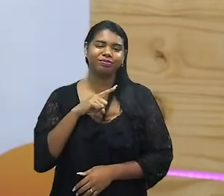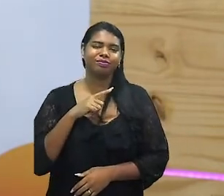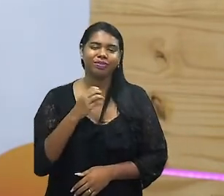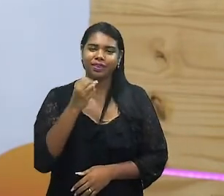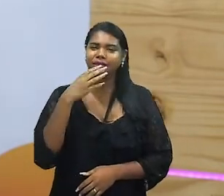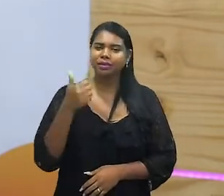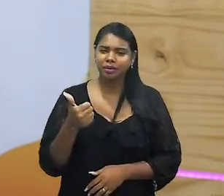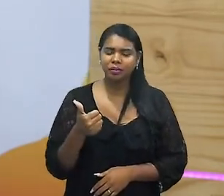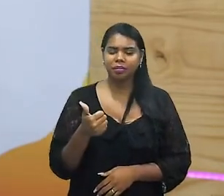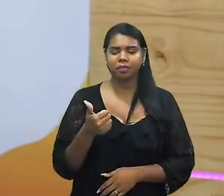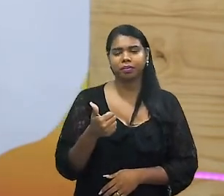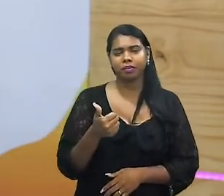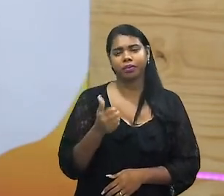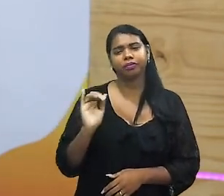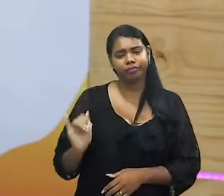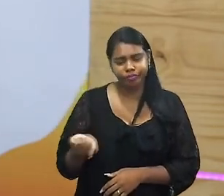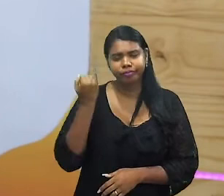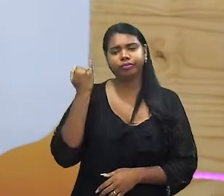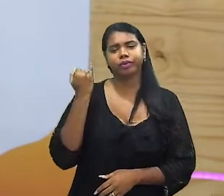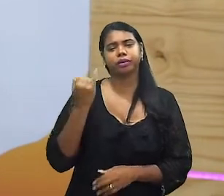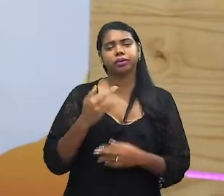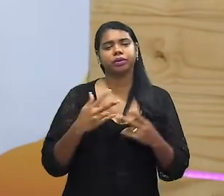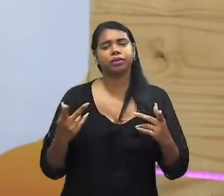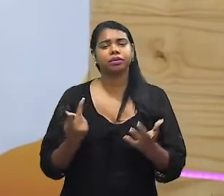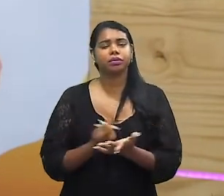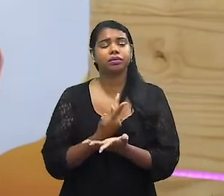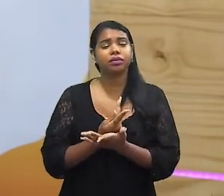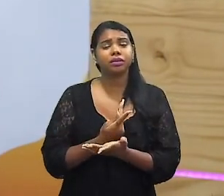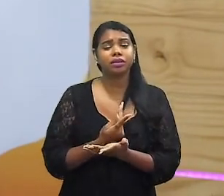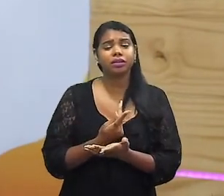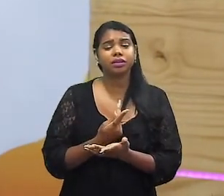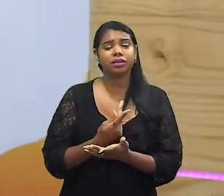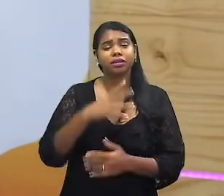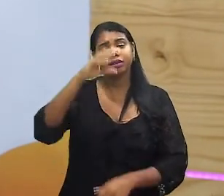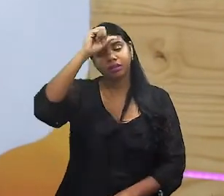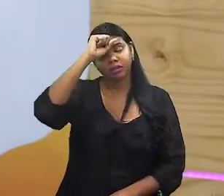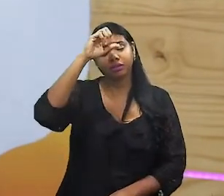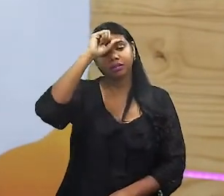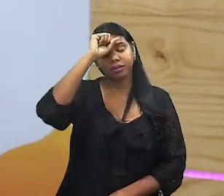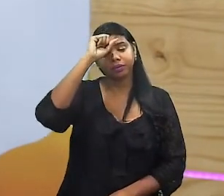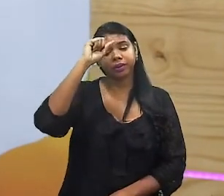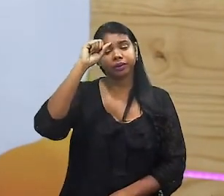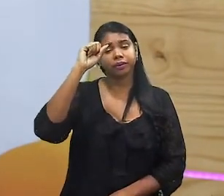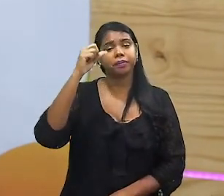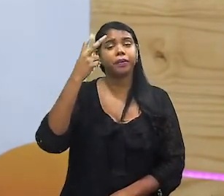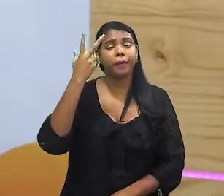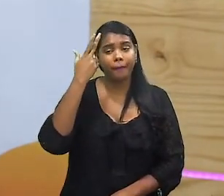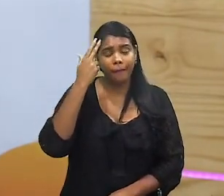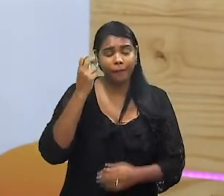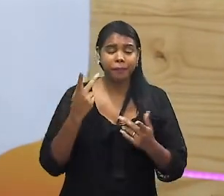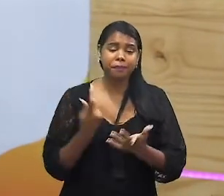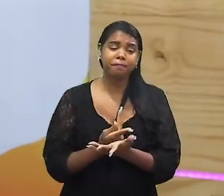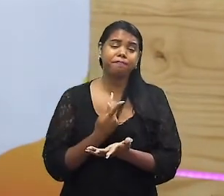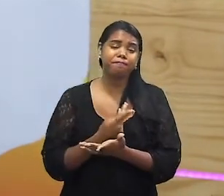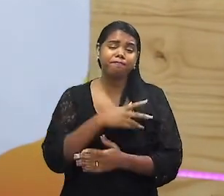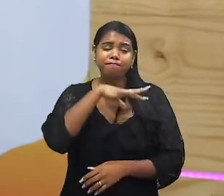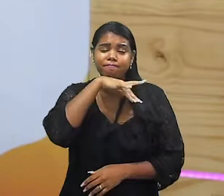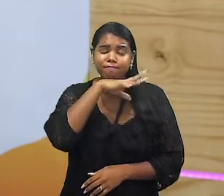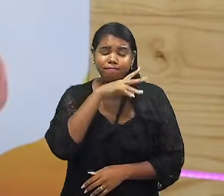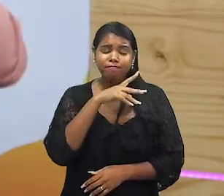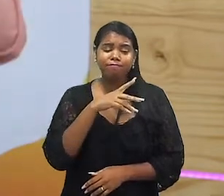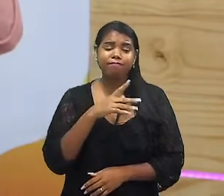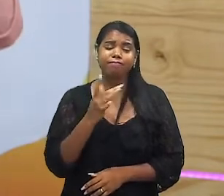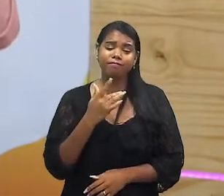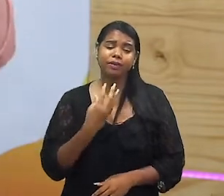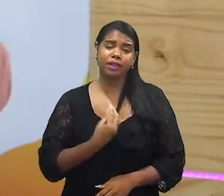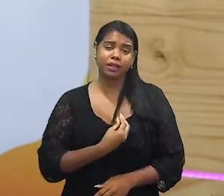boas lições, buscar aprendizagens significativas, mesmo nas situações ruins,